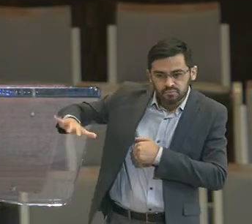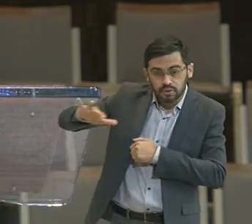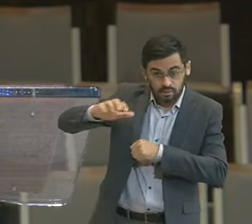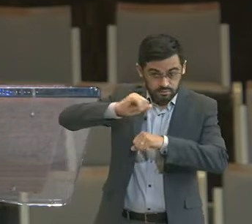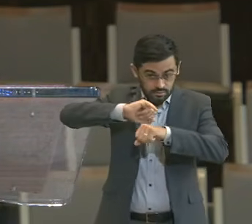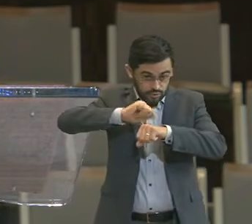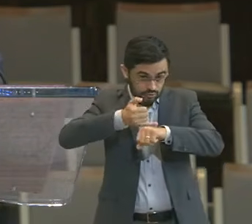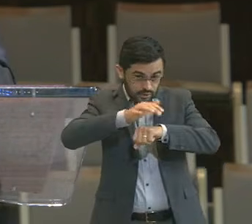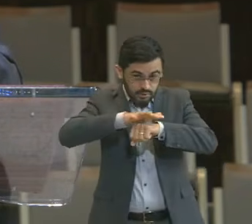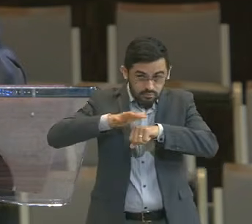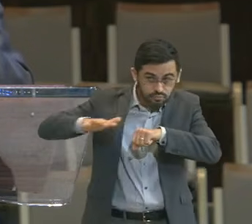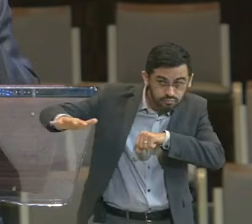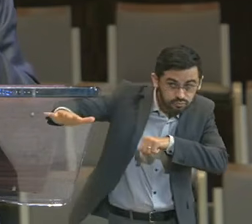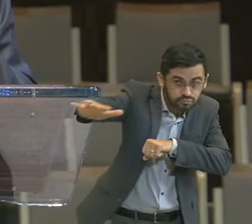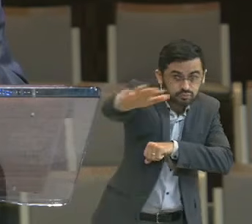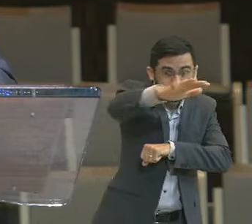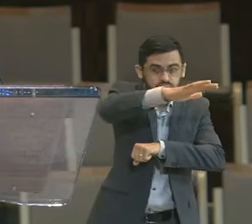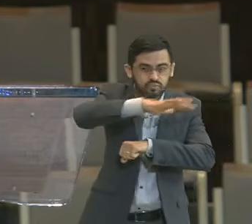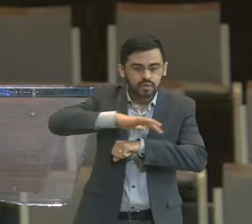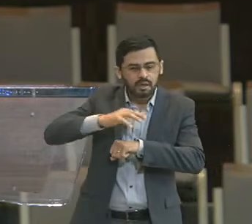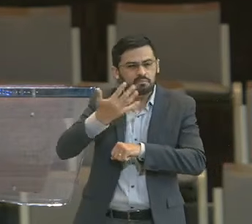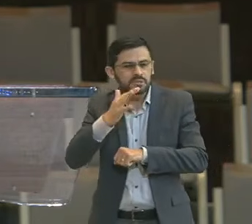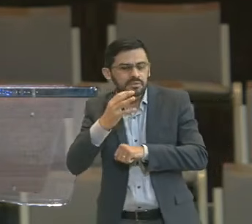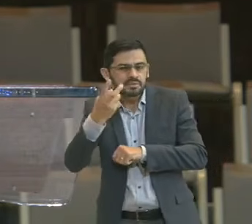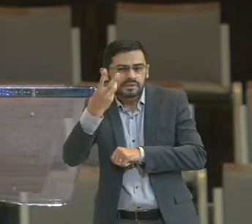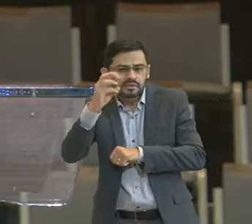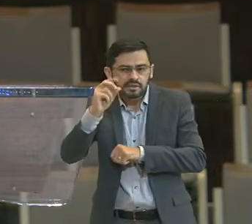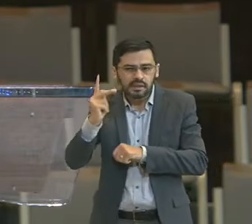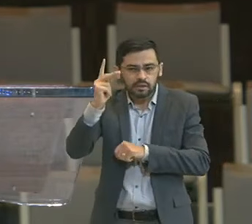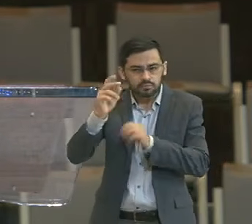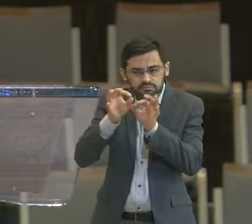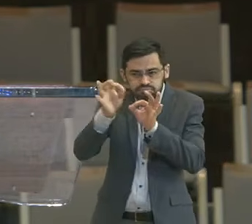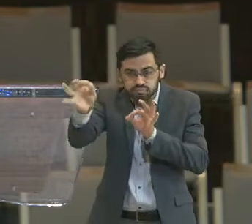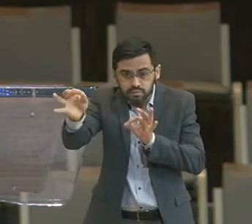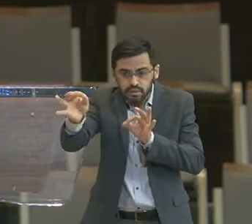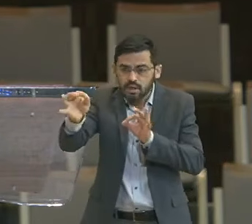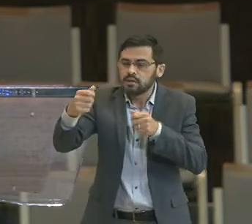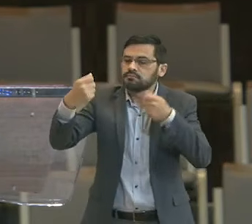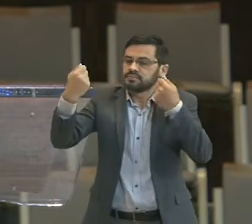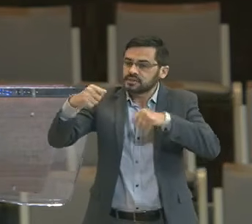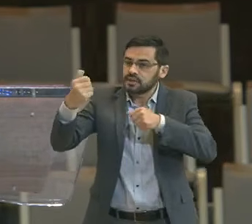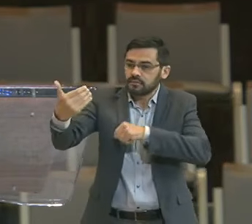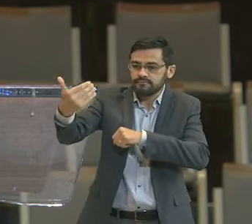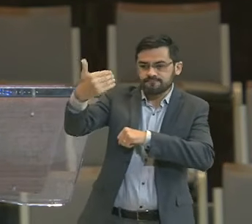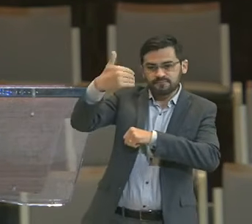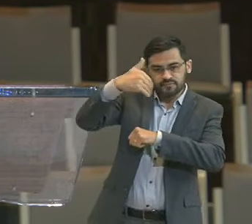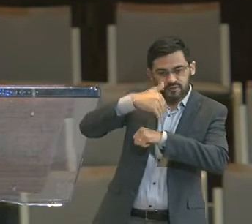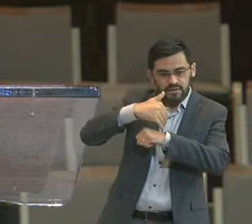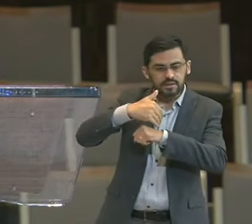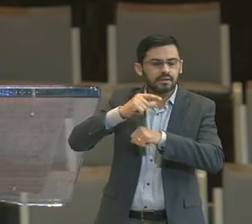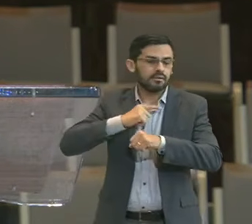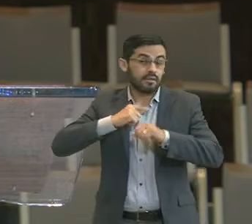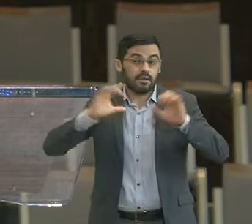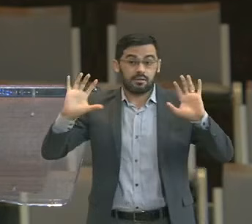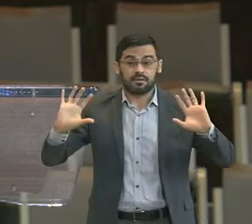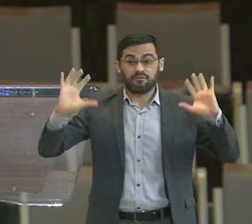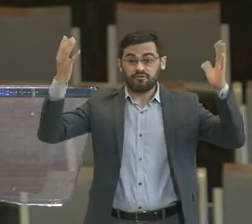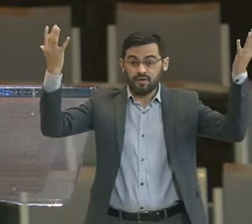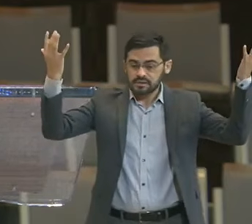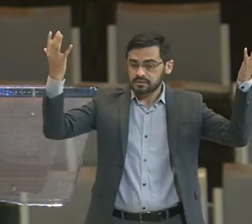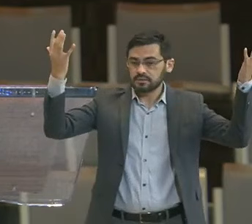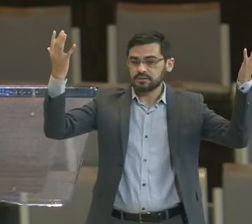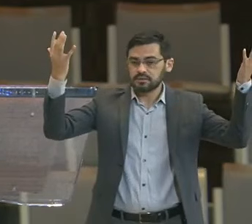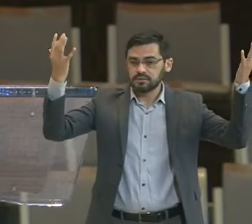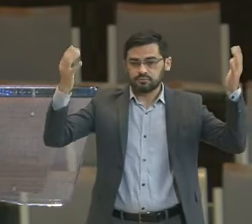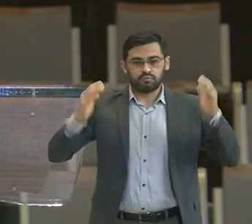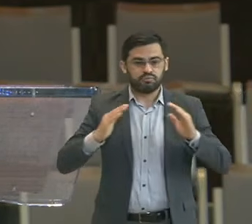30 quilômetros de Jerusalém, eles eram obrigados a participar dessa